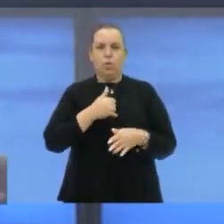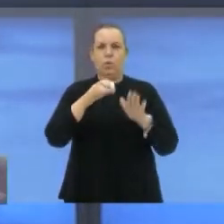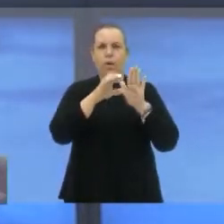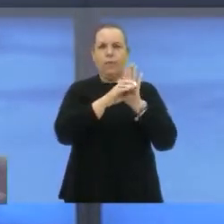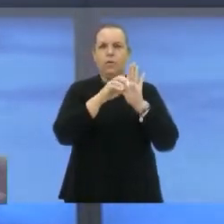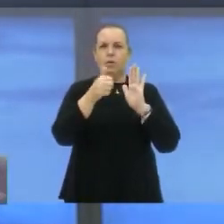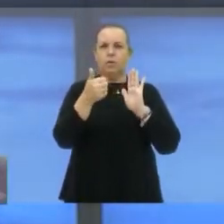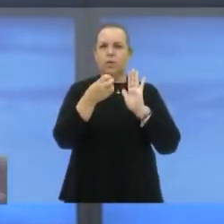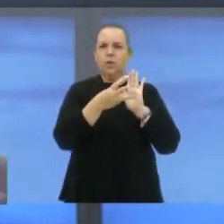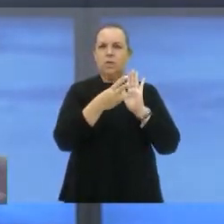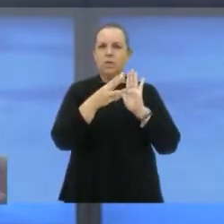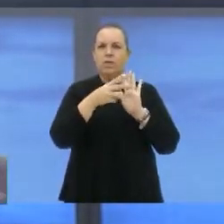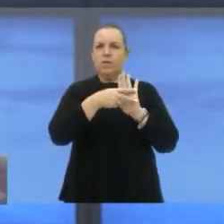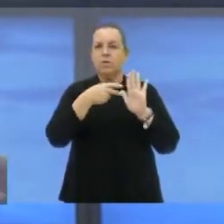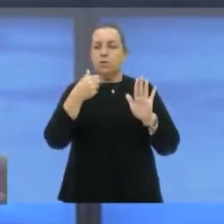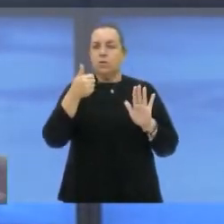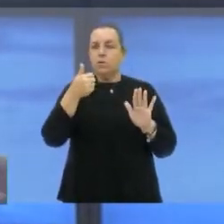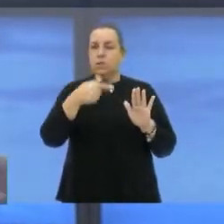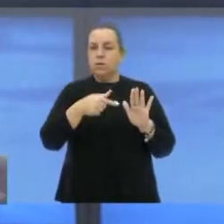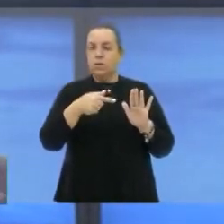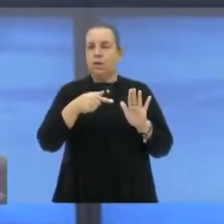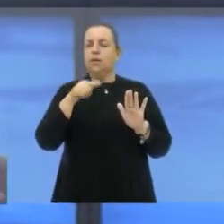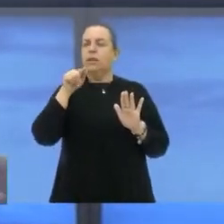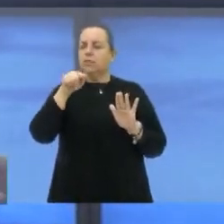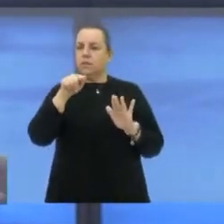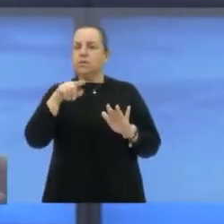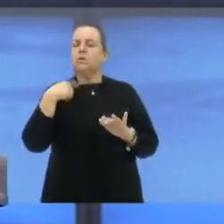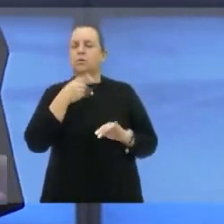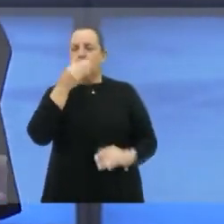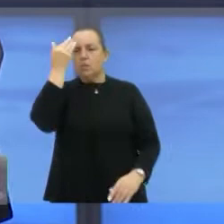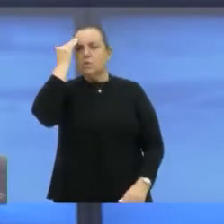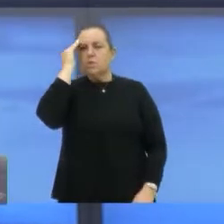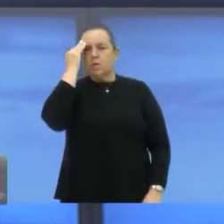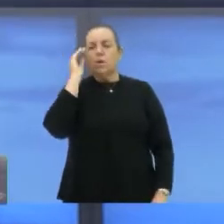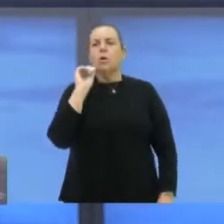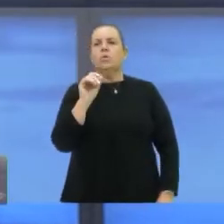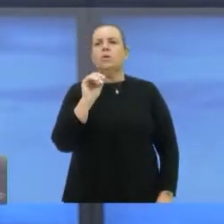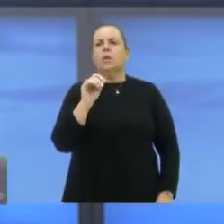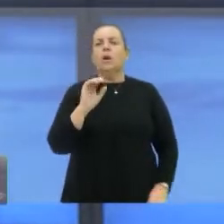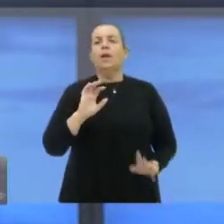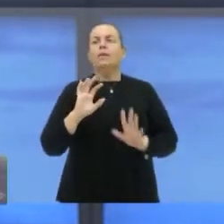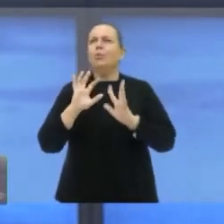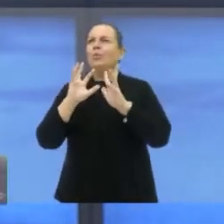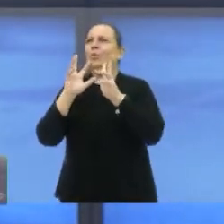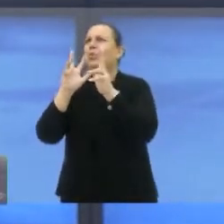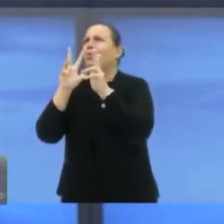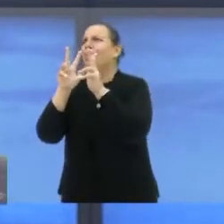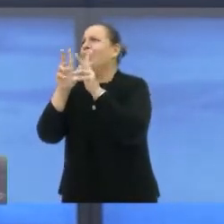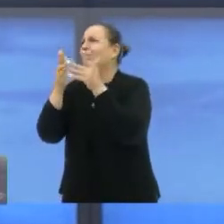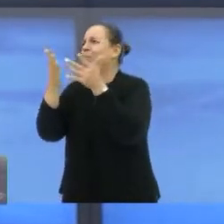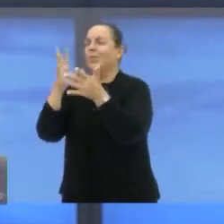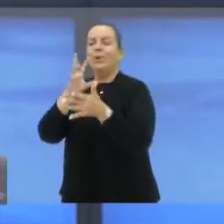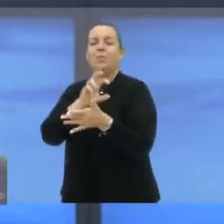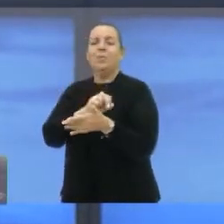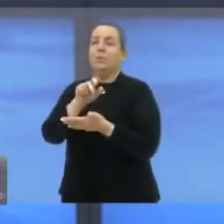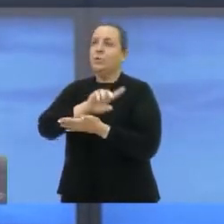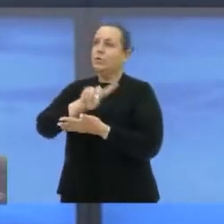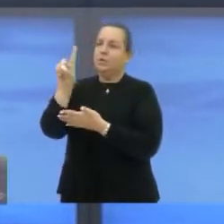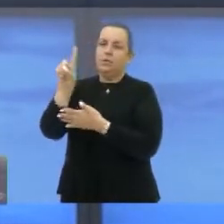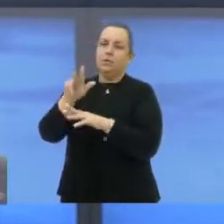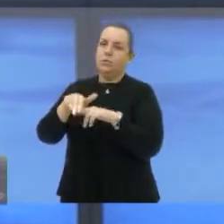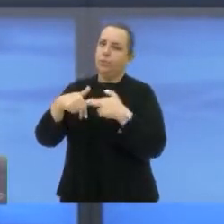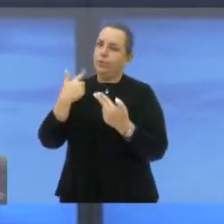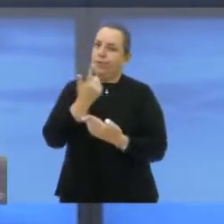17. E nesta passagem nós vamos compreendendo todo o amor de Deus, o infinito amor de